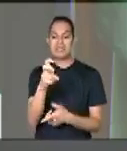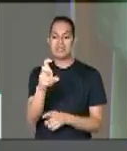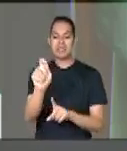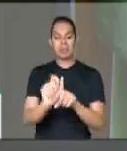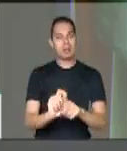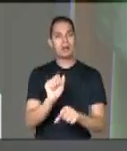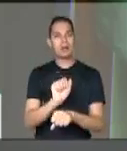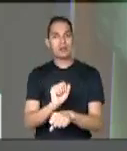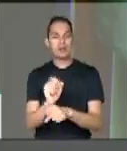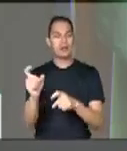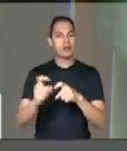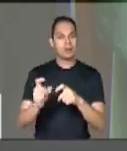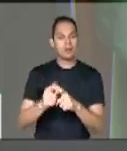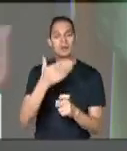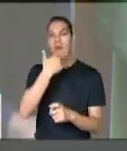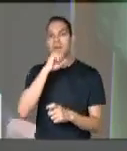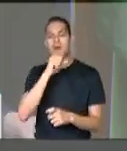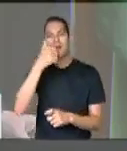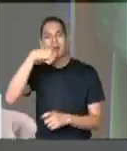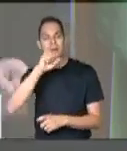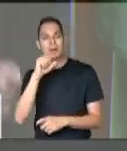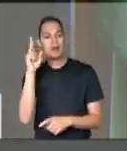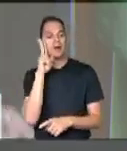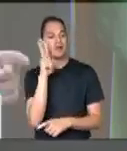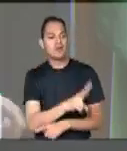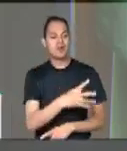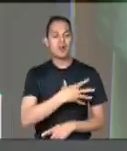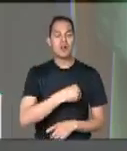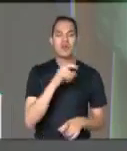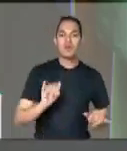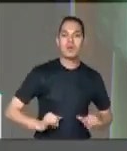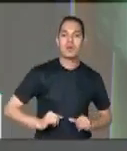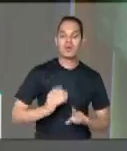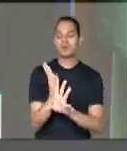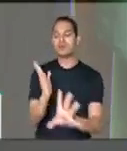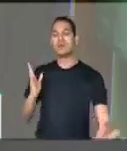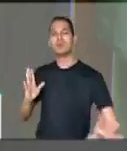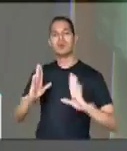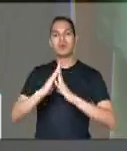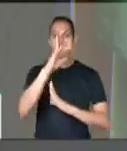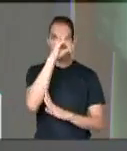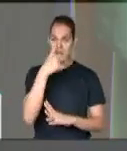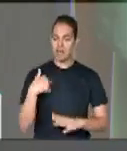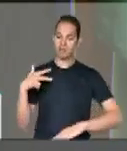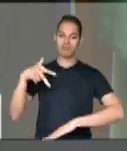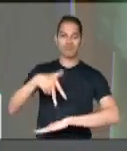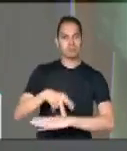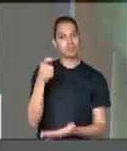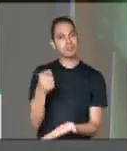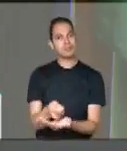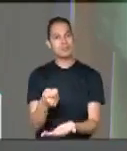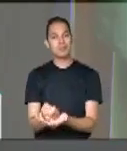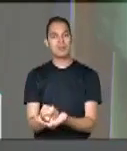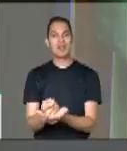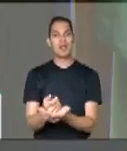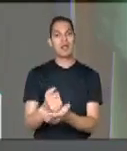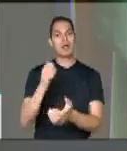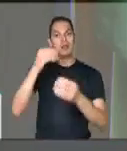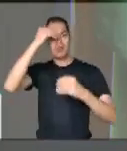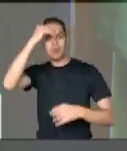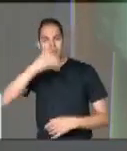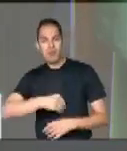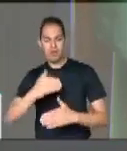filhos que veem seus filhos e pais sofrendo nas mesmas filas de hospital, eu estarei aqui nessa tribuna, nem um passo atrás e sempre um